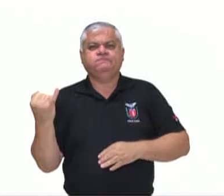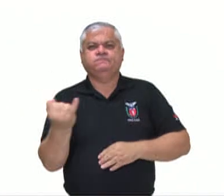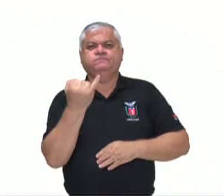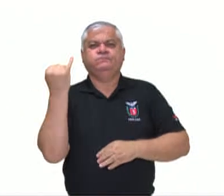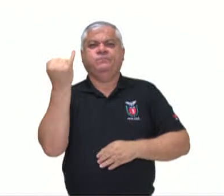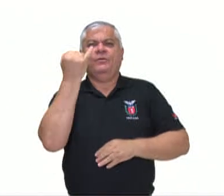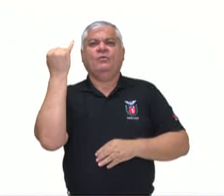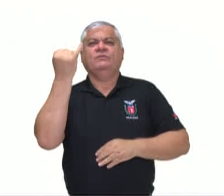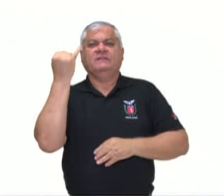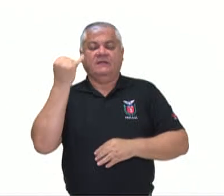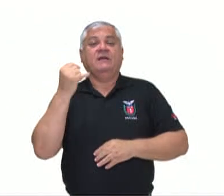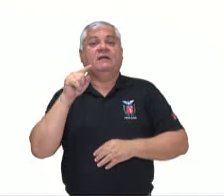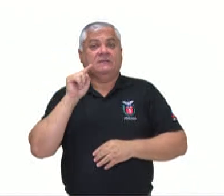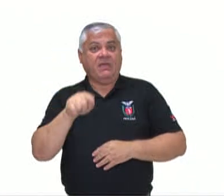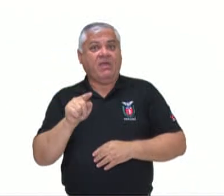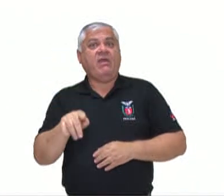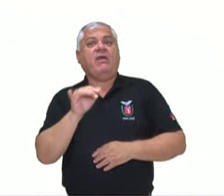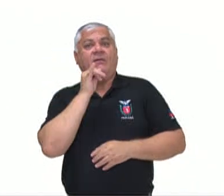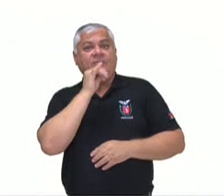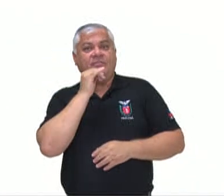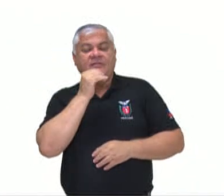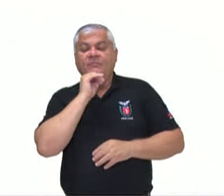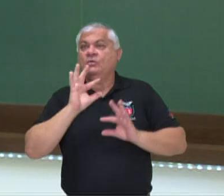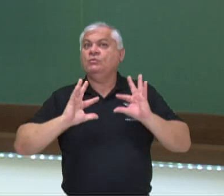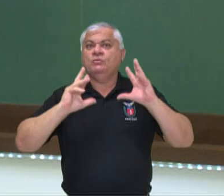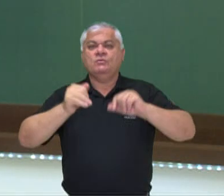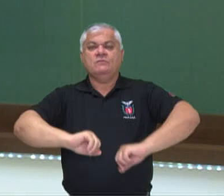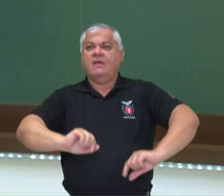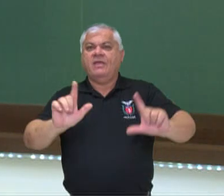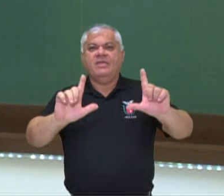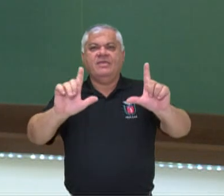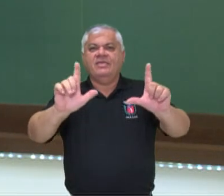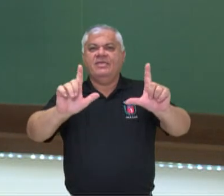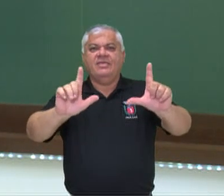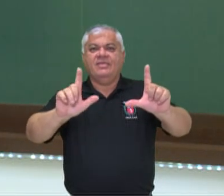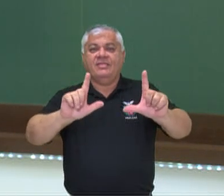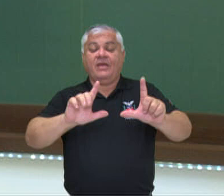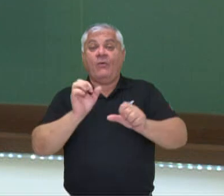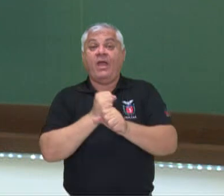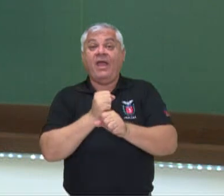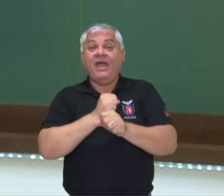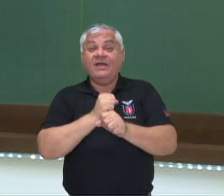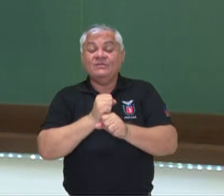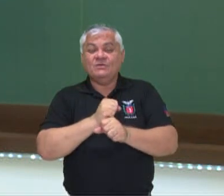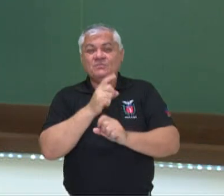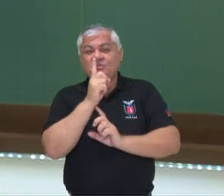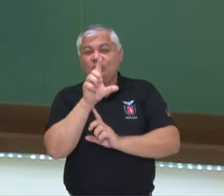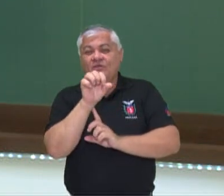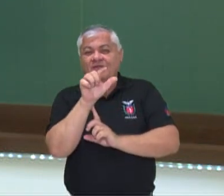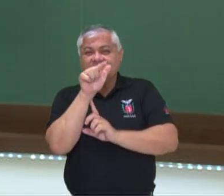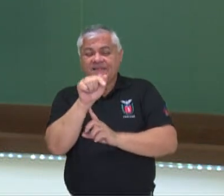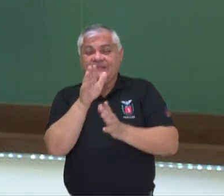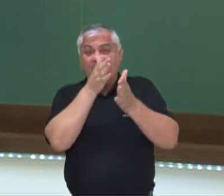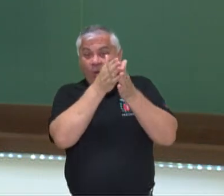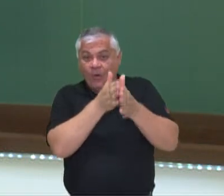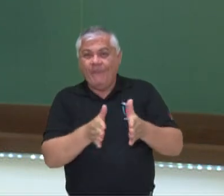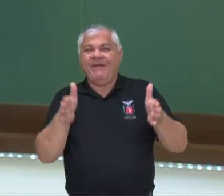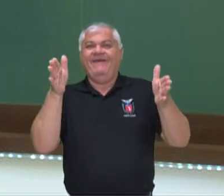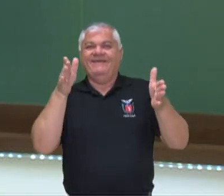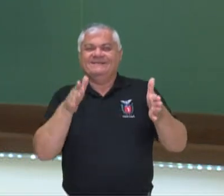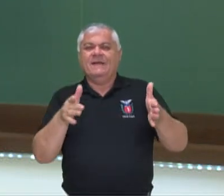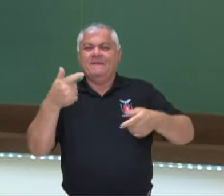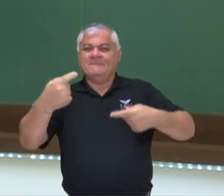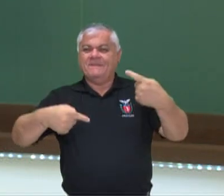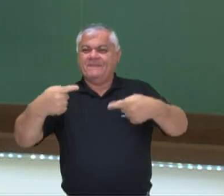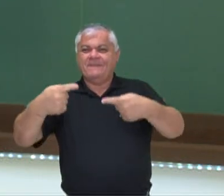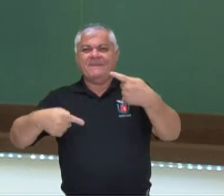da indústria do entretenimento. Então, a partir da década de 70, por exemplo, é que as partidas de futebol